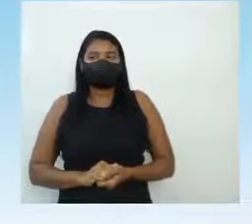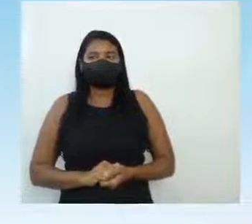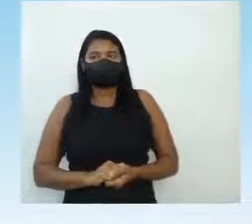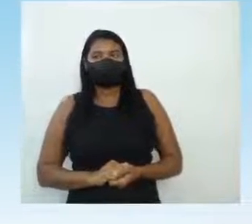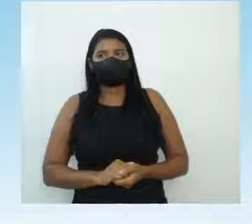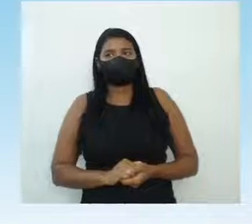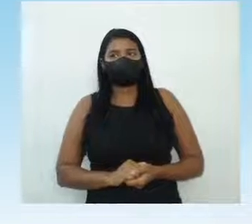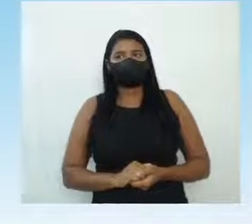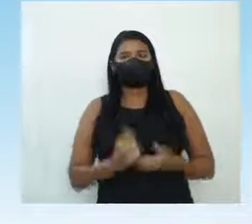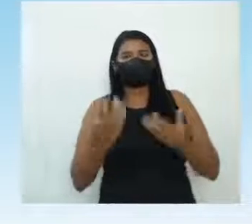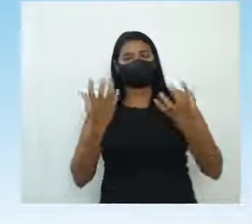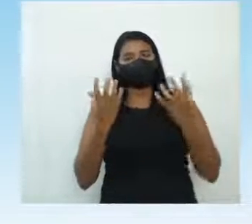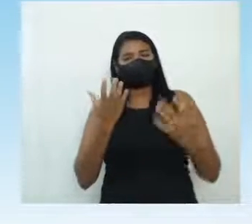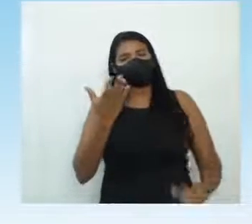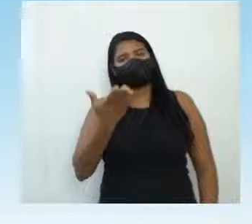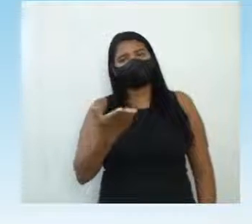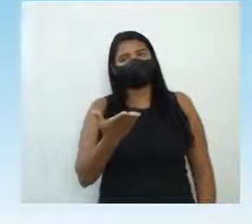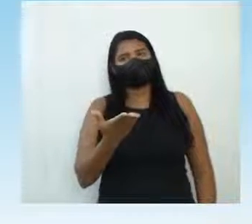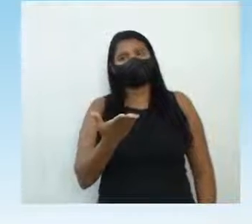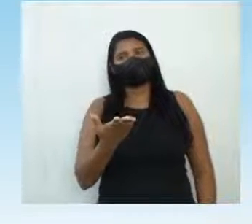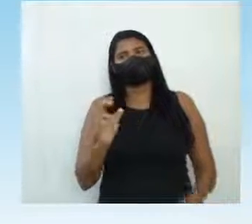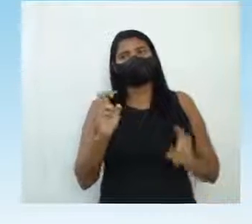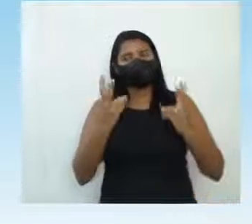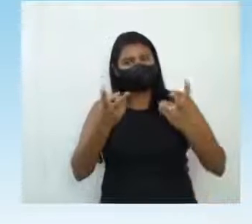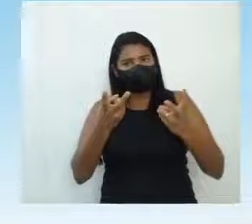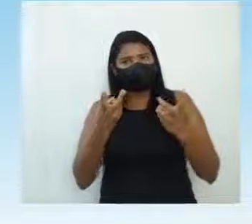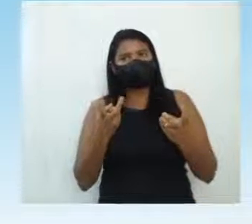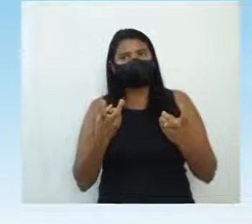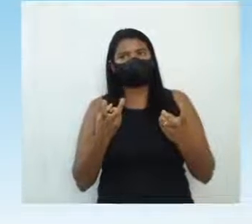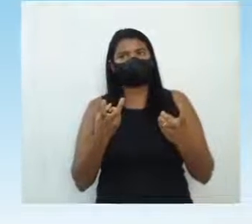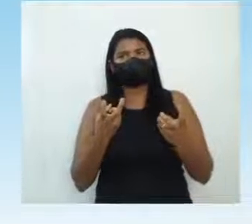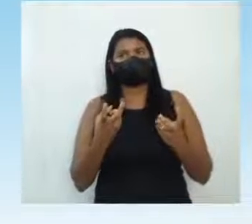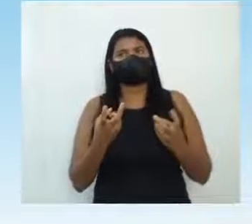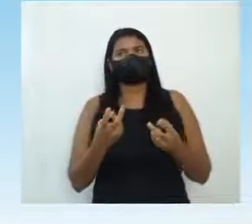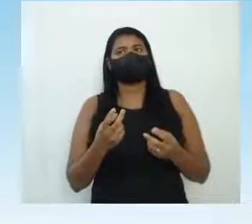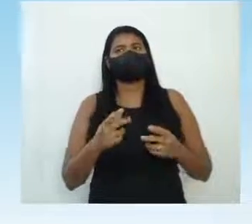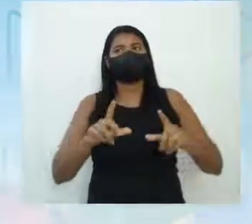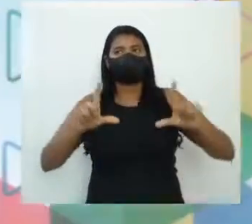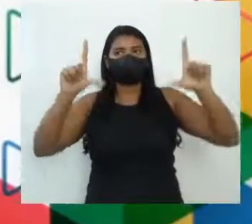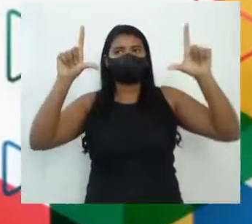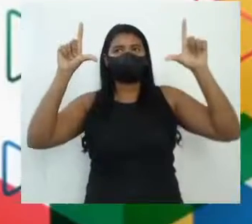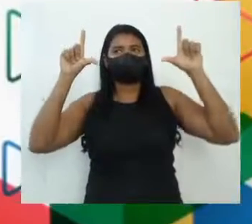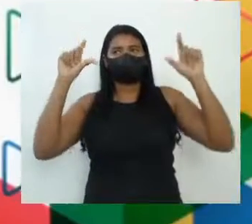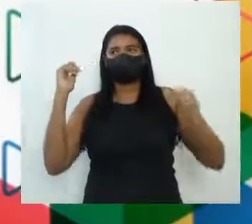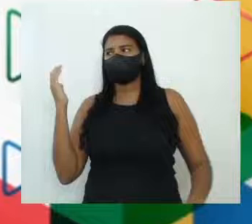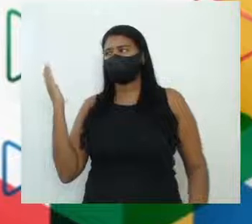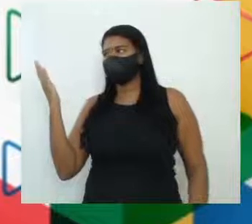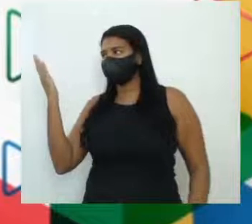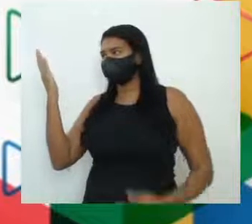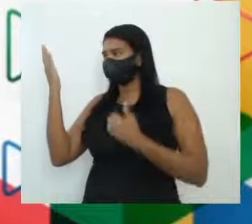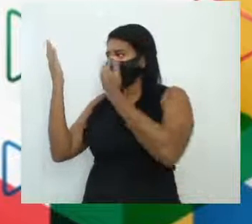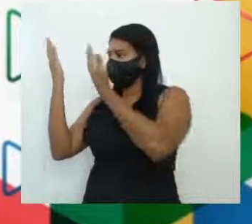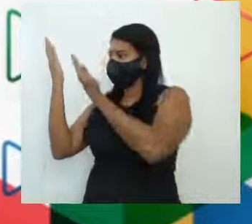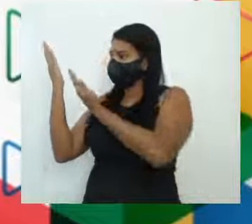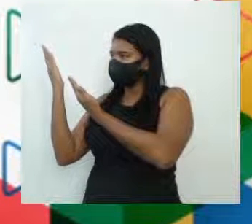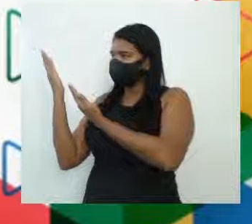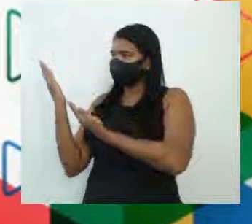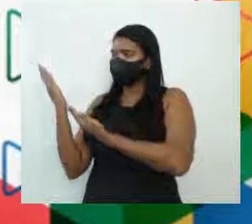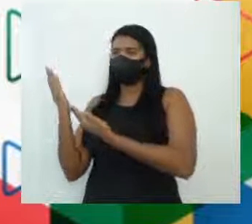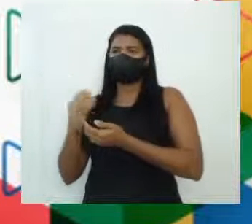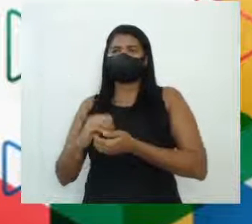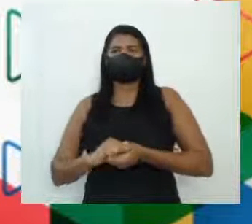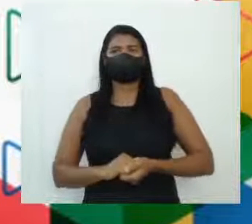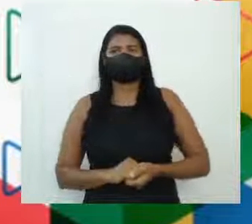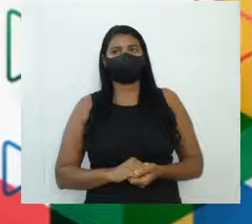Porém, eu queria que vocês observassem essa pessoa que está aí na tela. Vejam, observem. É uma pessoa que ela está